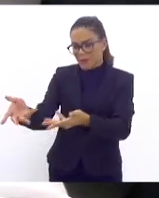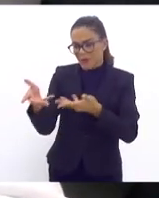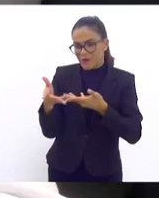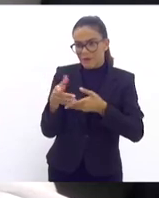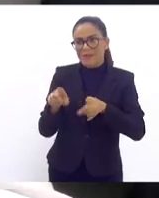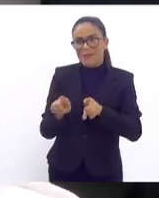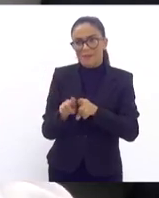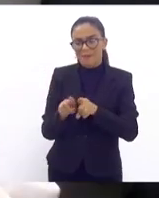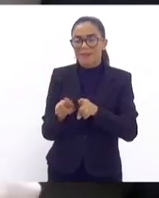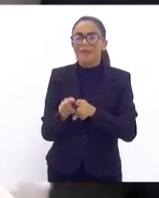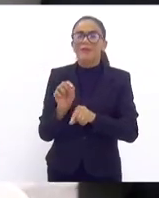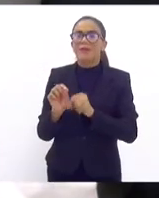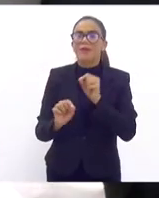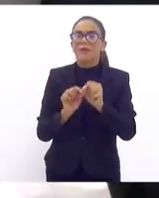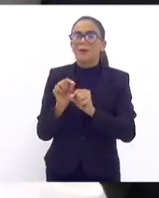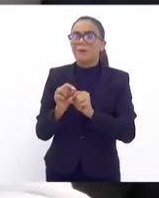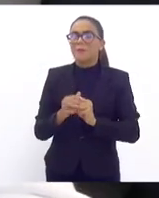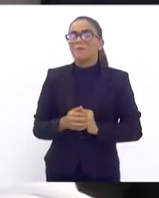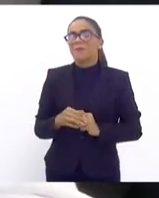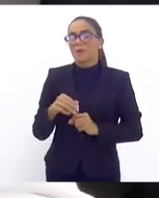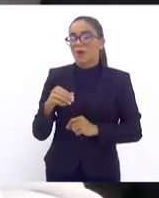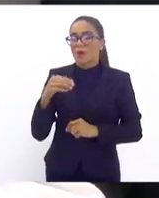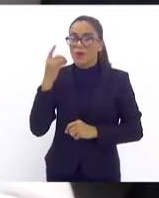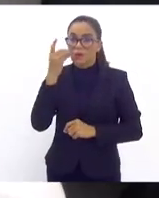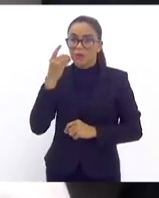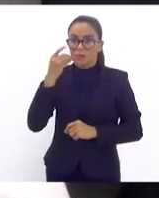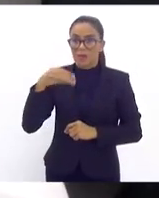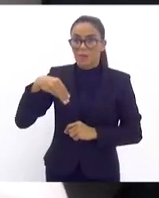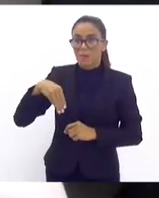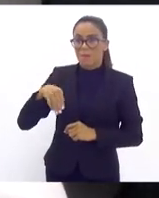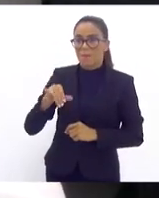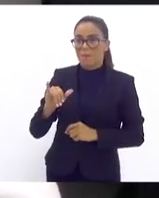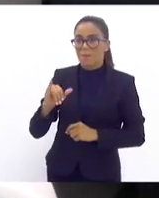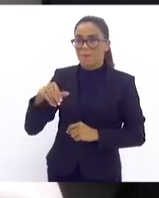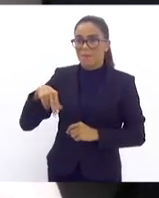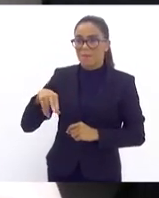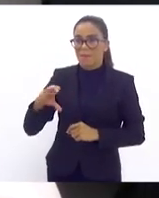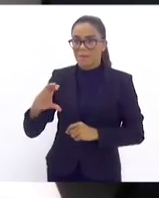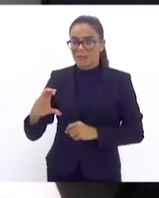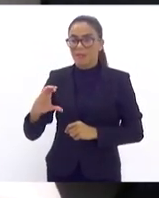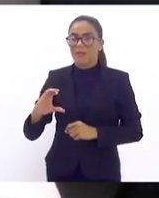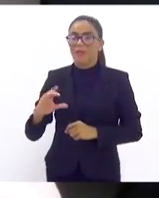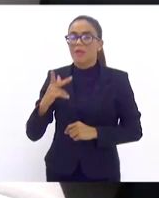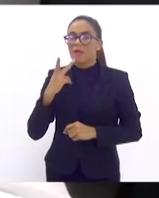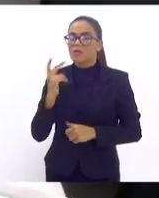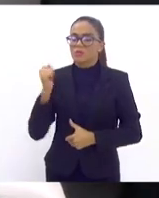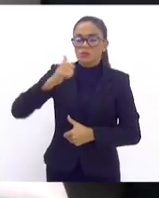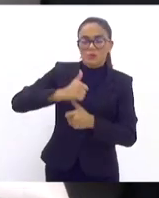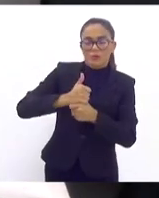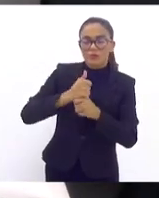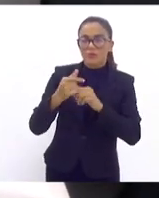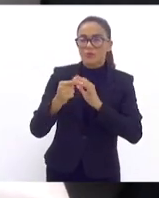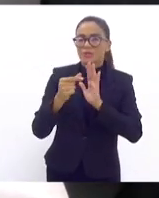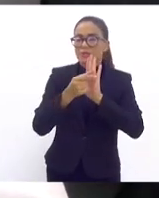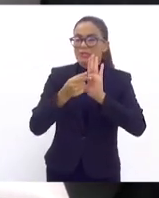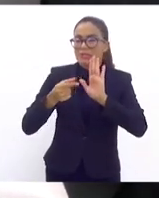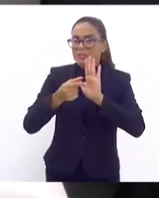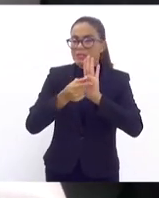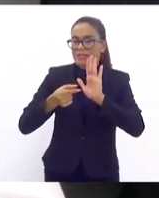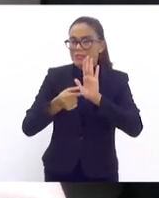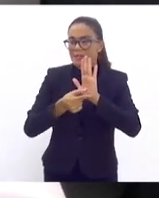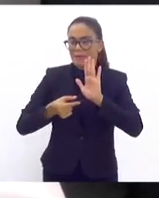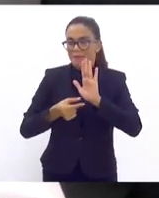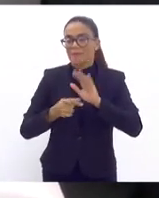a atenção, o deputado Mink fez a proposta, né, de emenda ao seu substitutivo na questão da cooperação